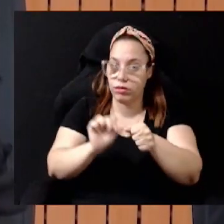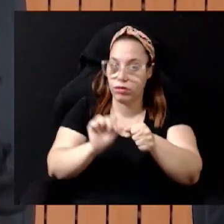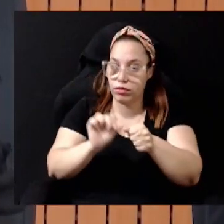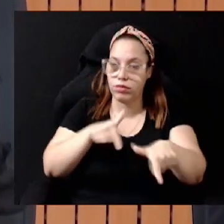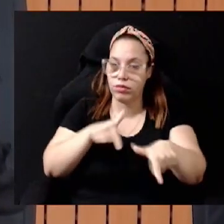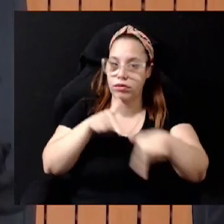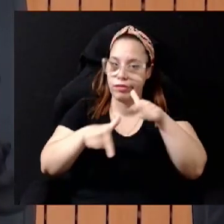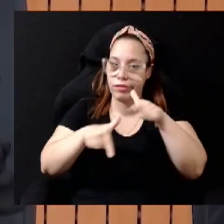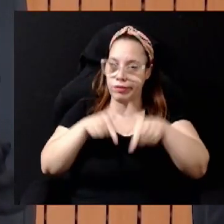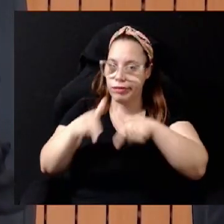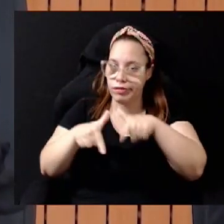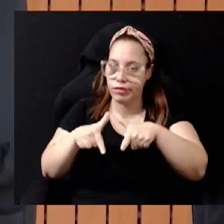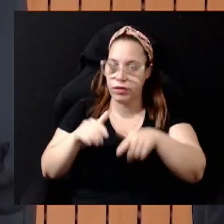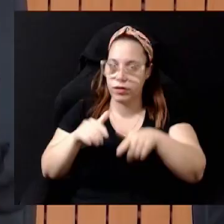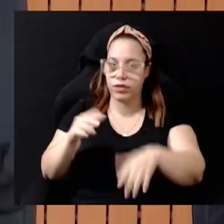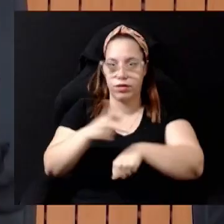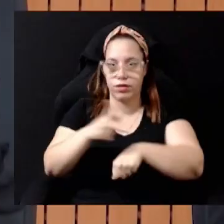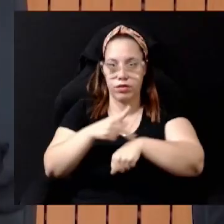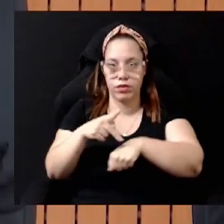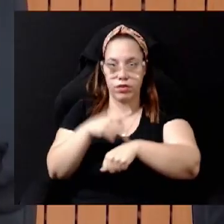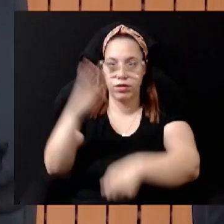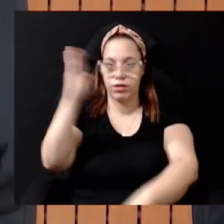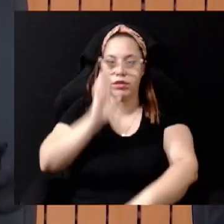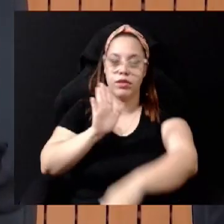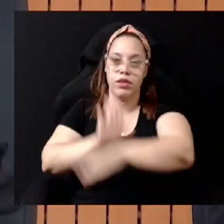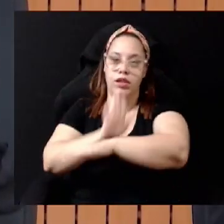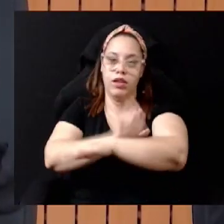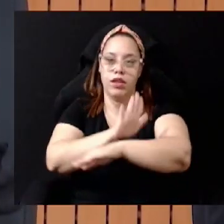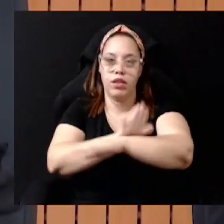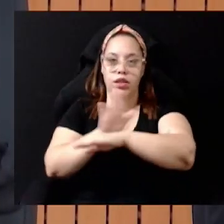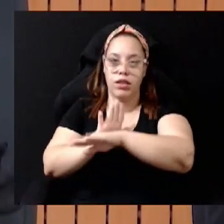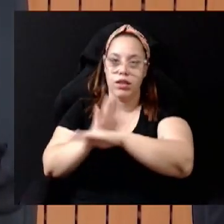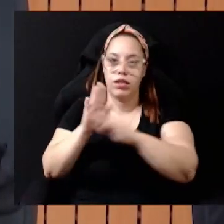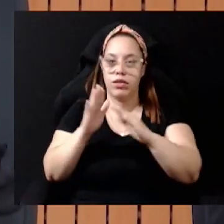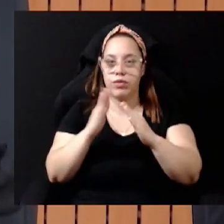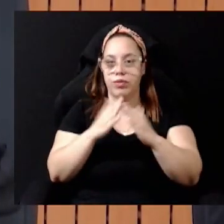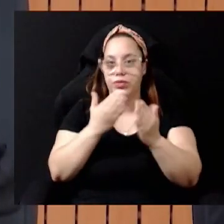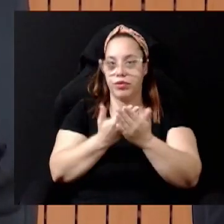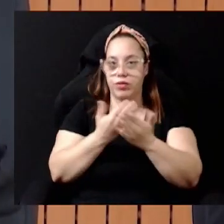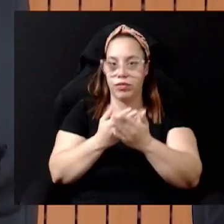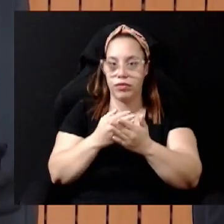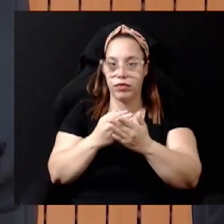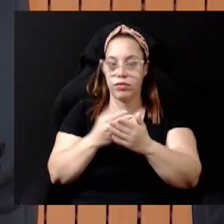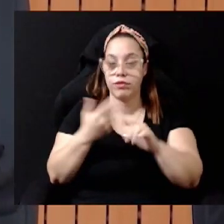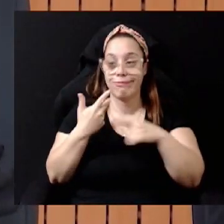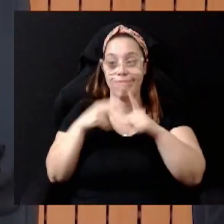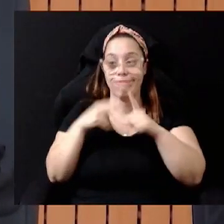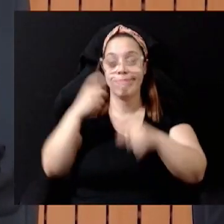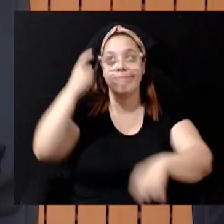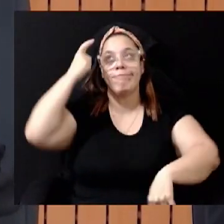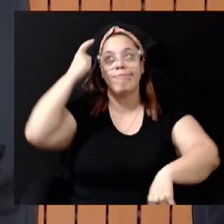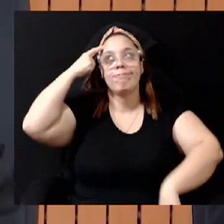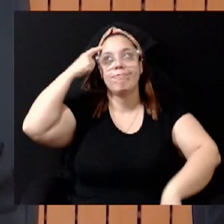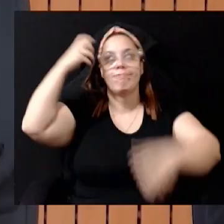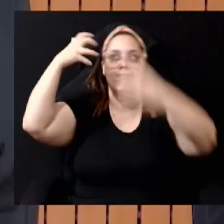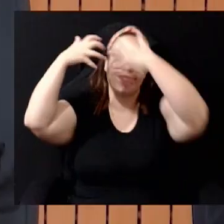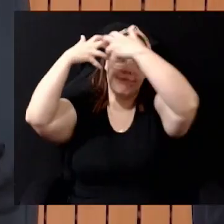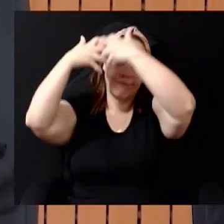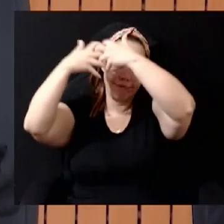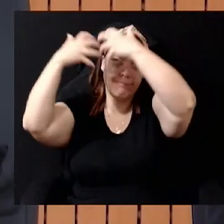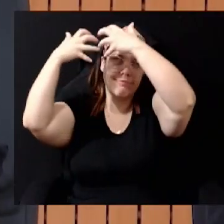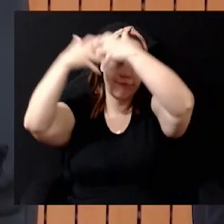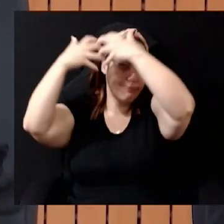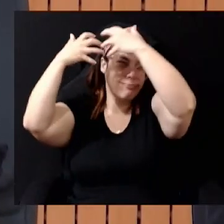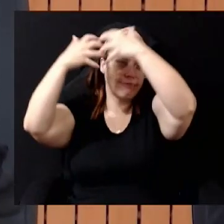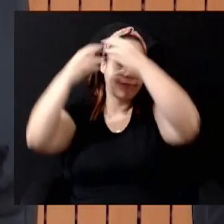pelo país, ajudando as escolas do Legislativo e as casas legislativas a refletirem sobre como nós estamos, em